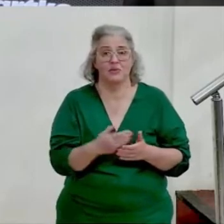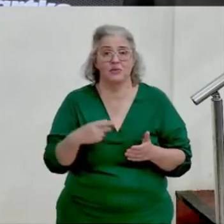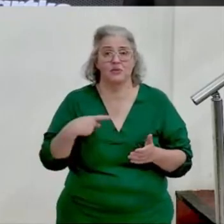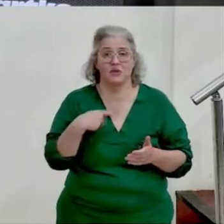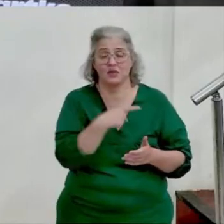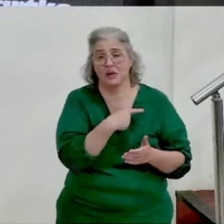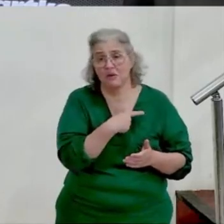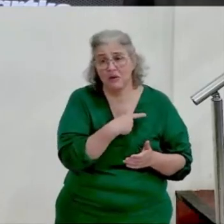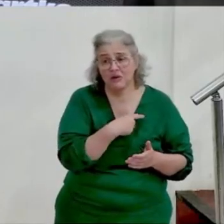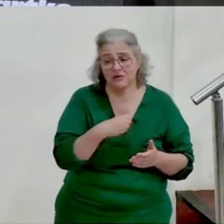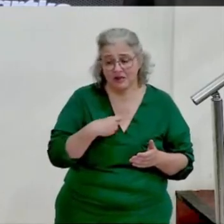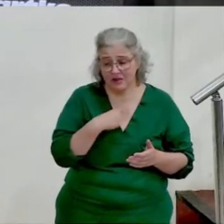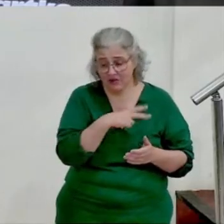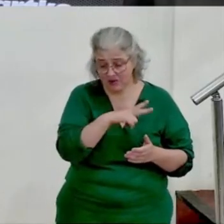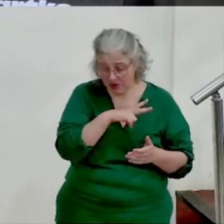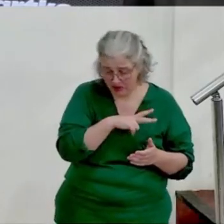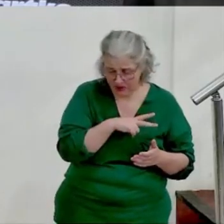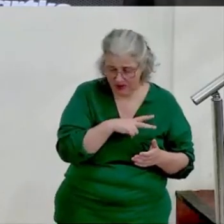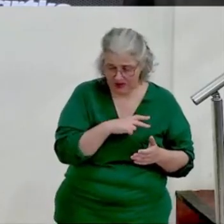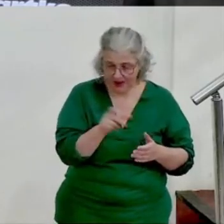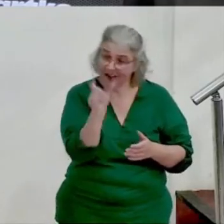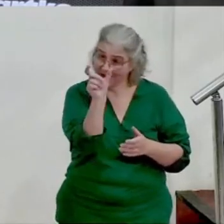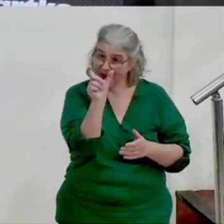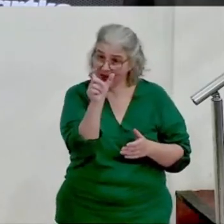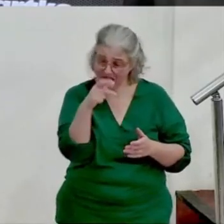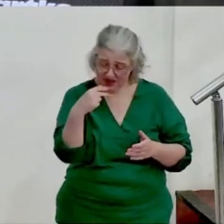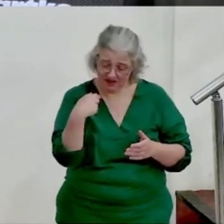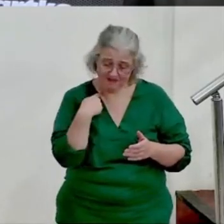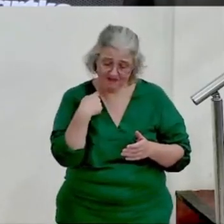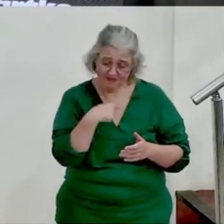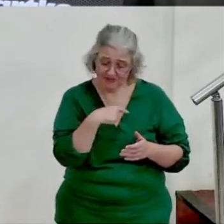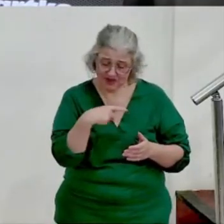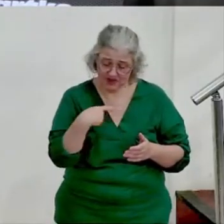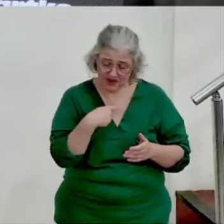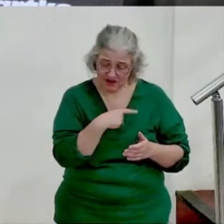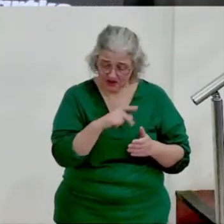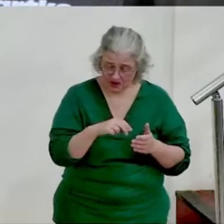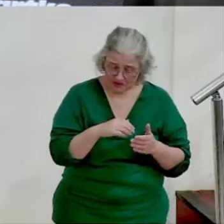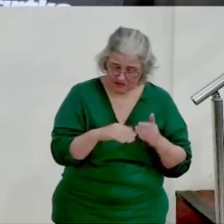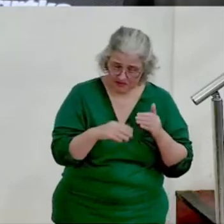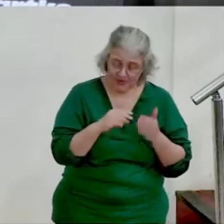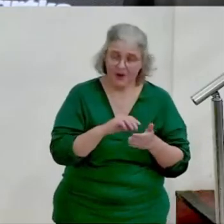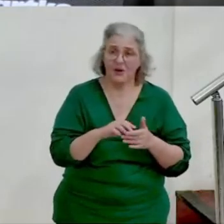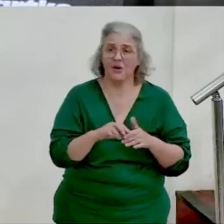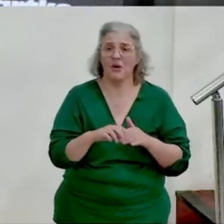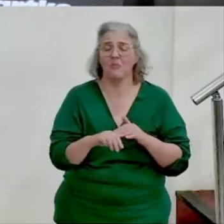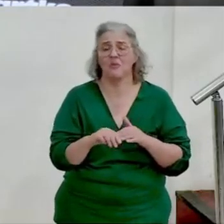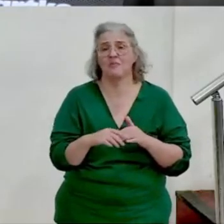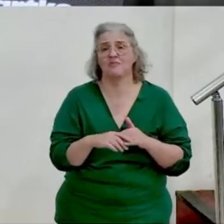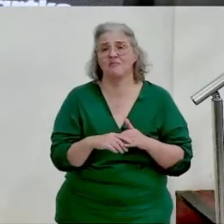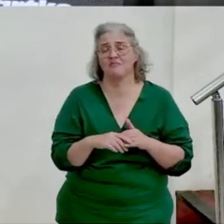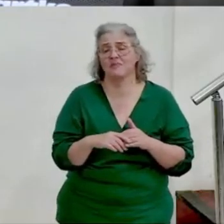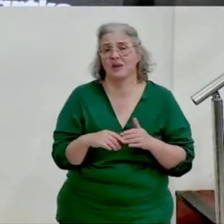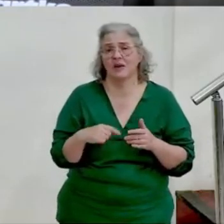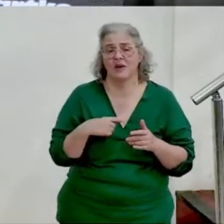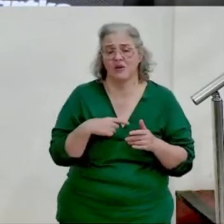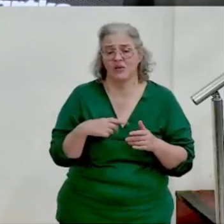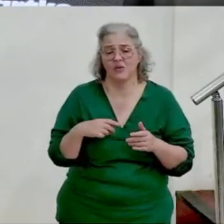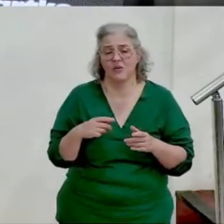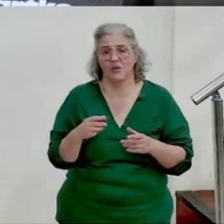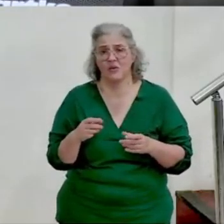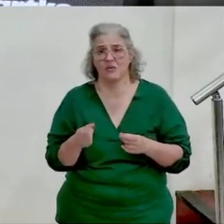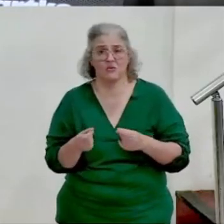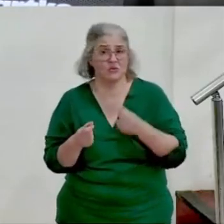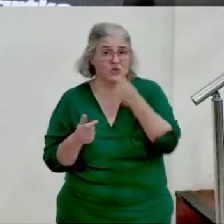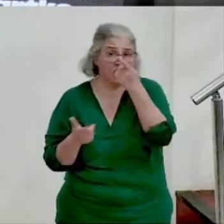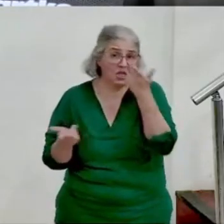de gerir o seu dinheiro. Nada disso é ruim em si mesmo. São dádivas que o Senhor nos dá. São graça de Deus para